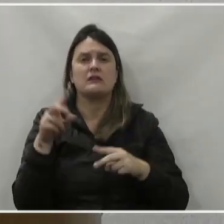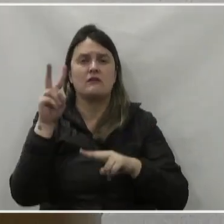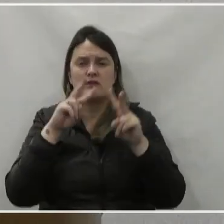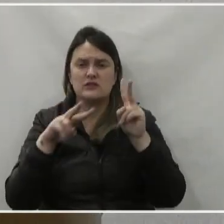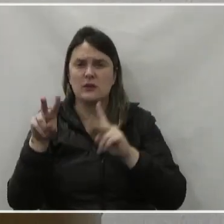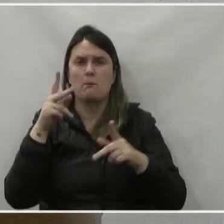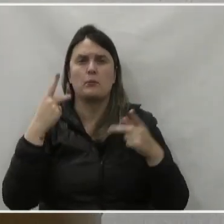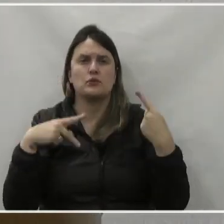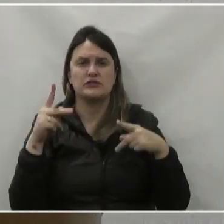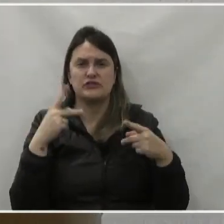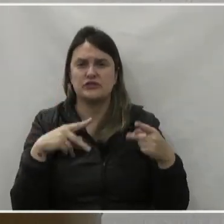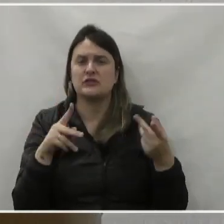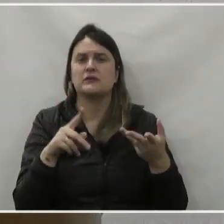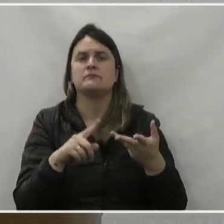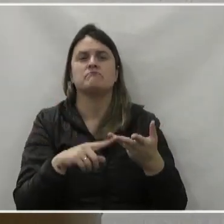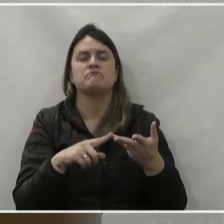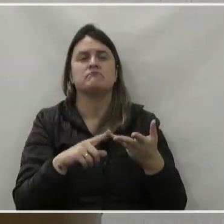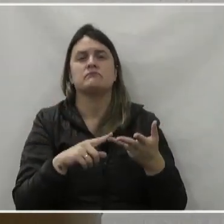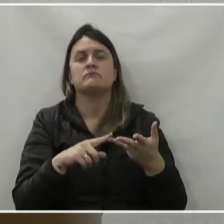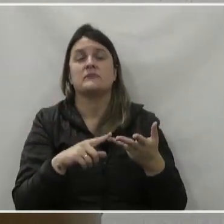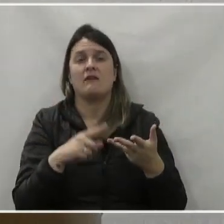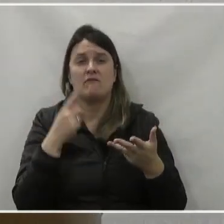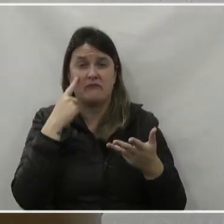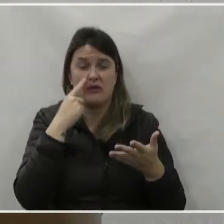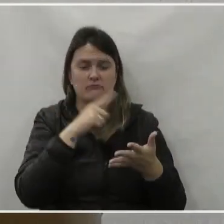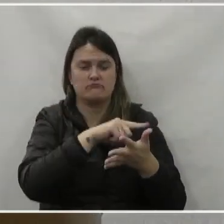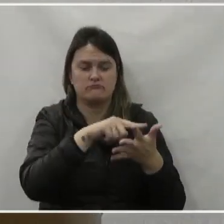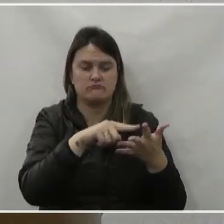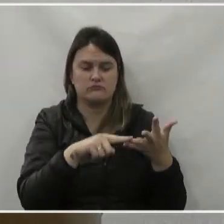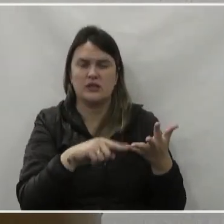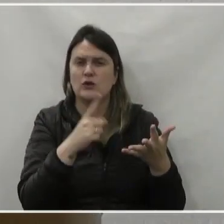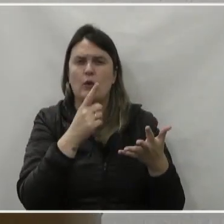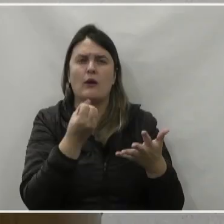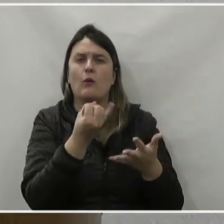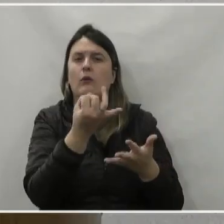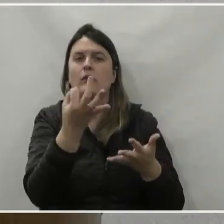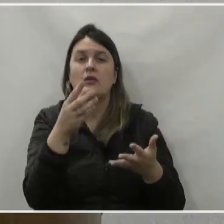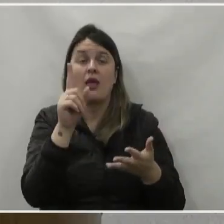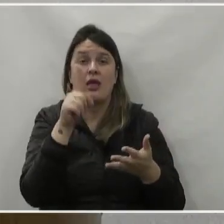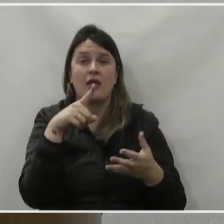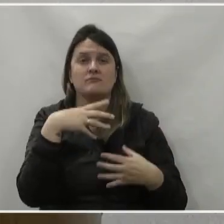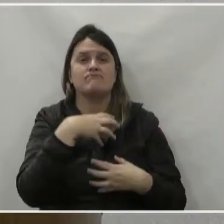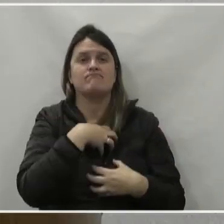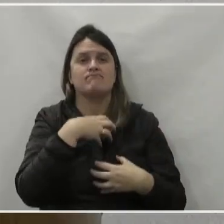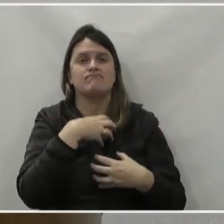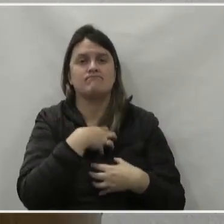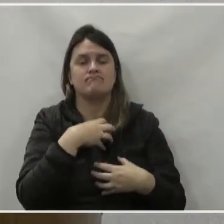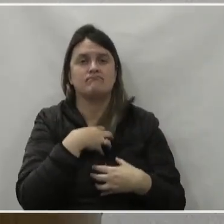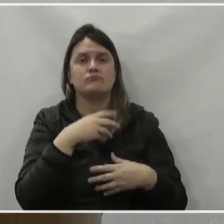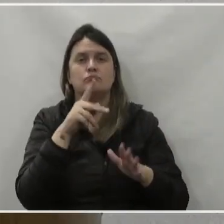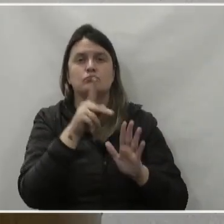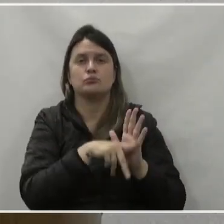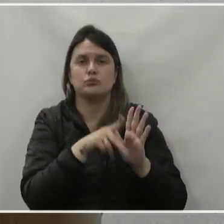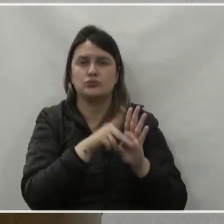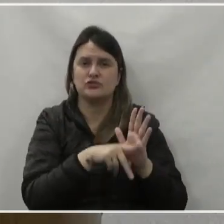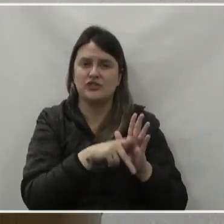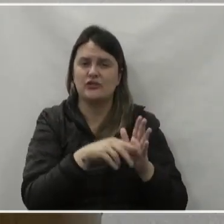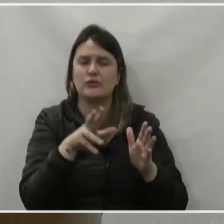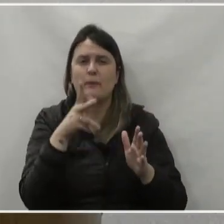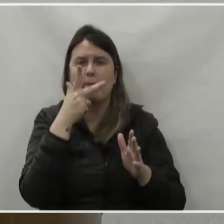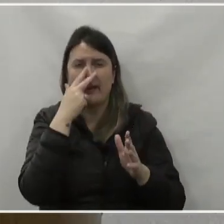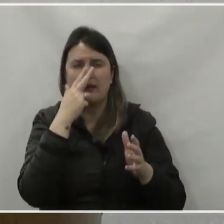invisibilidade política. De novo, não são apenas números, são sintomas de um projeto